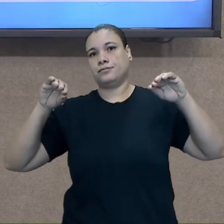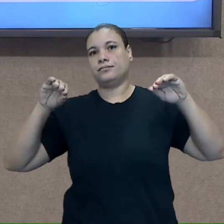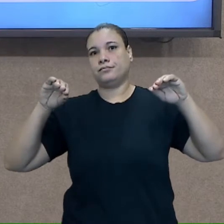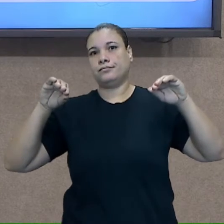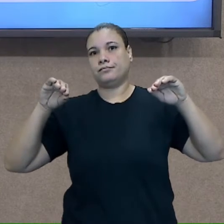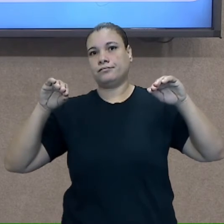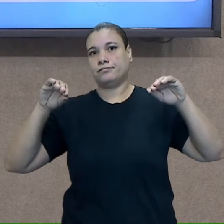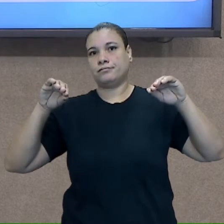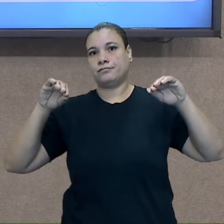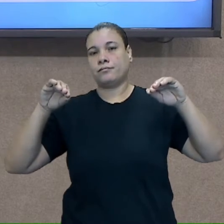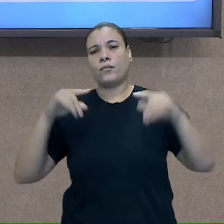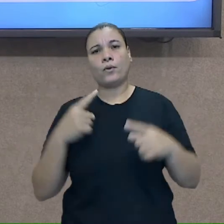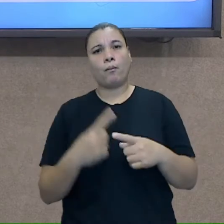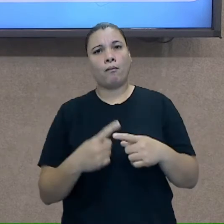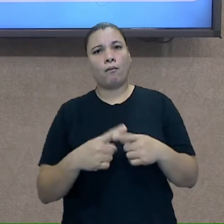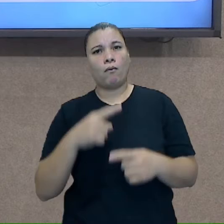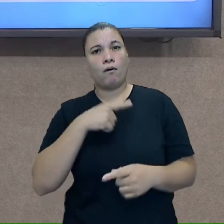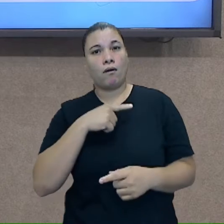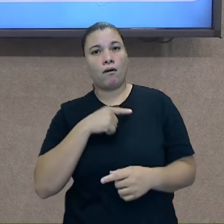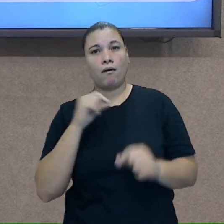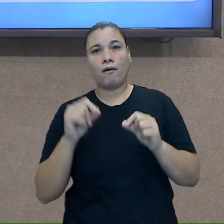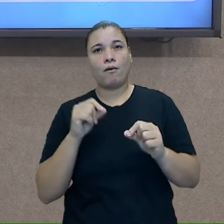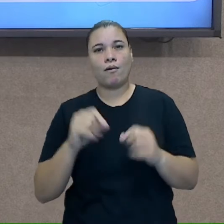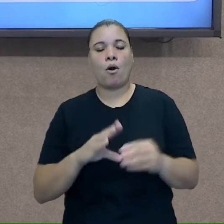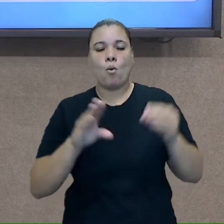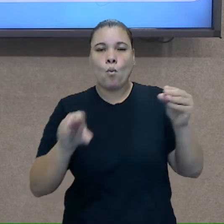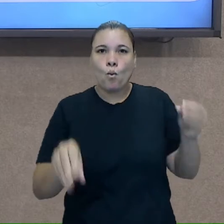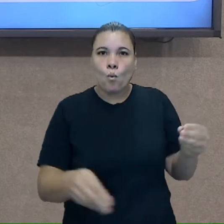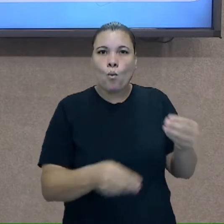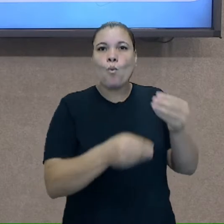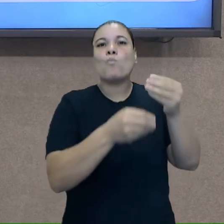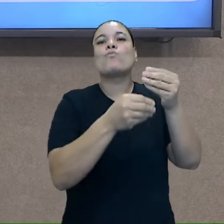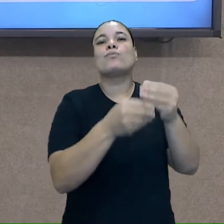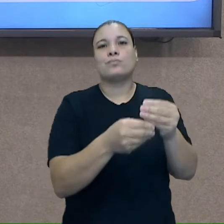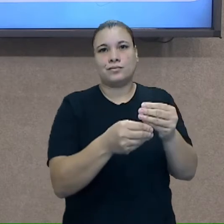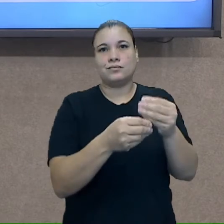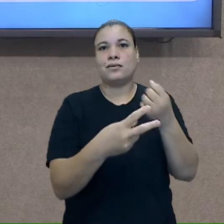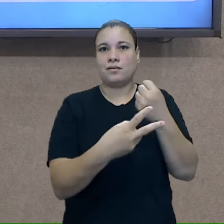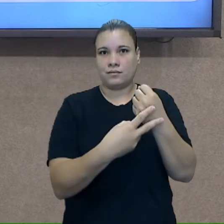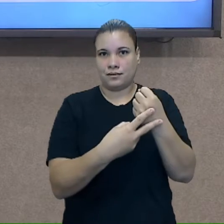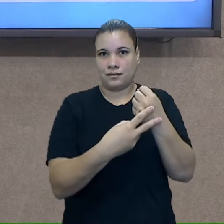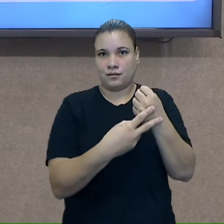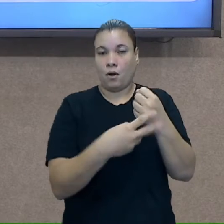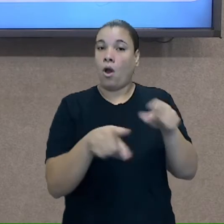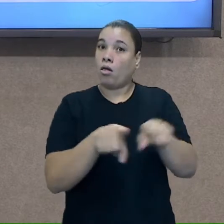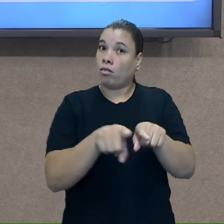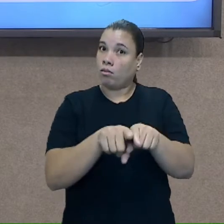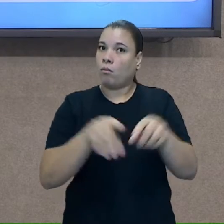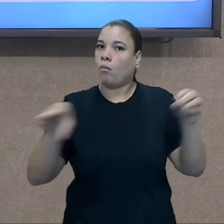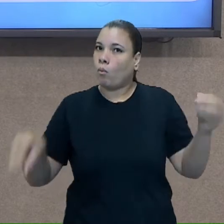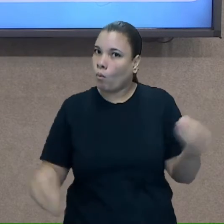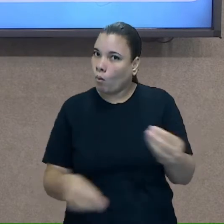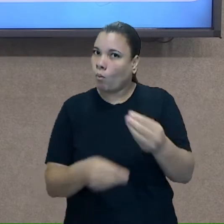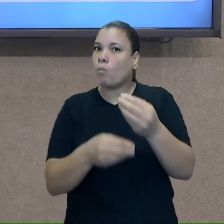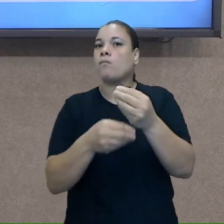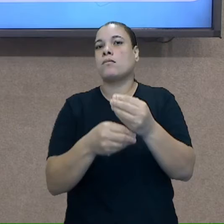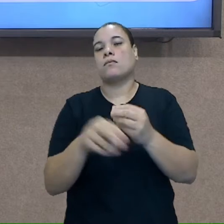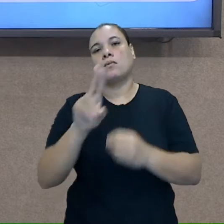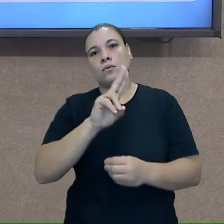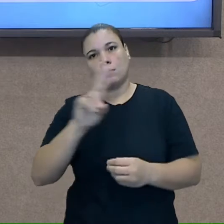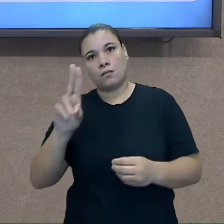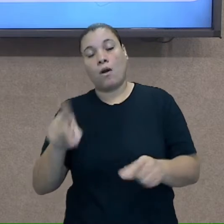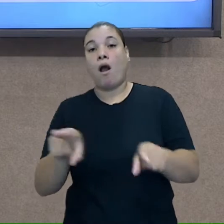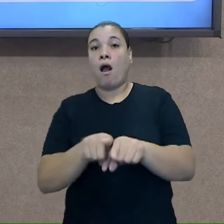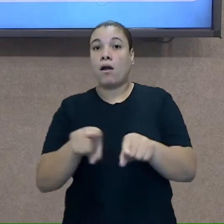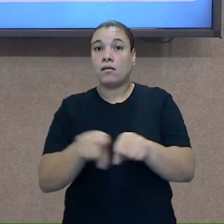em integrantes, que são complementos verbais, complementos nominal e agente da passiva. E os